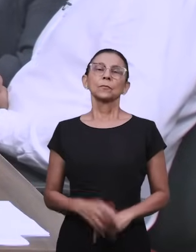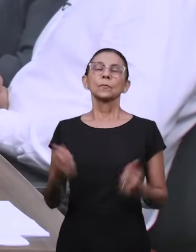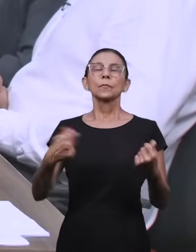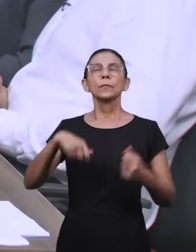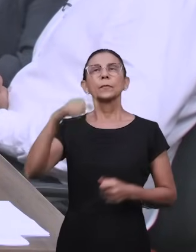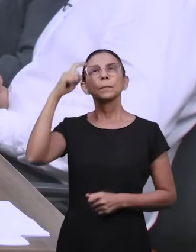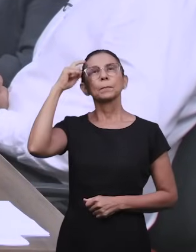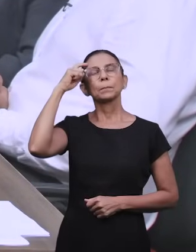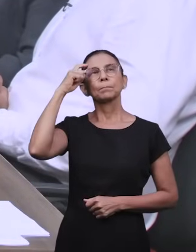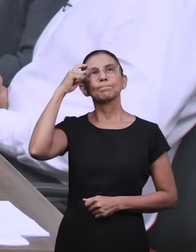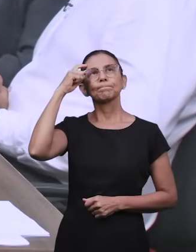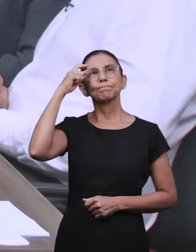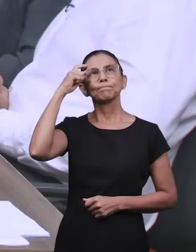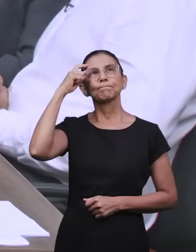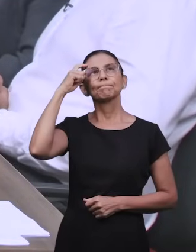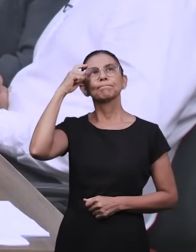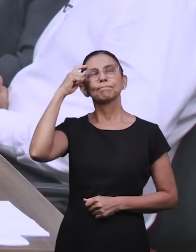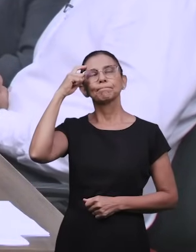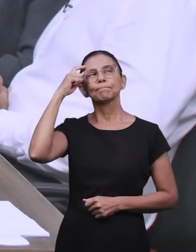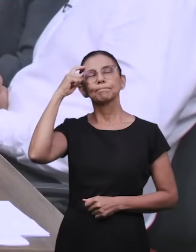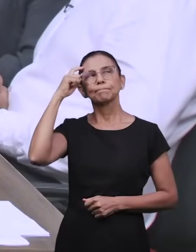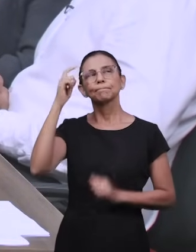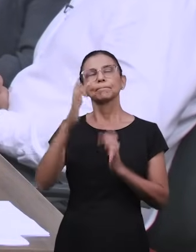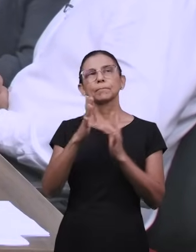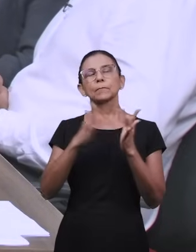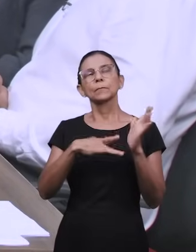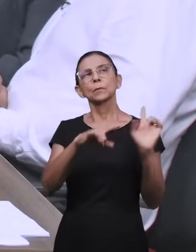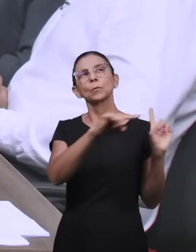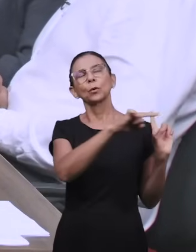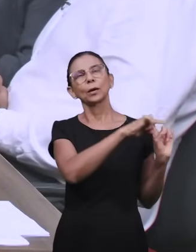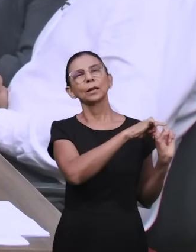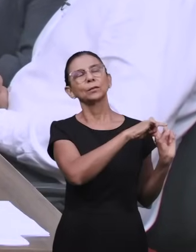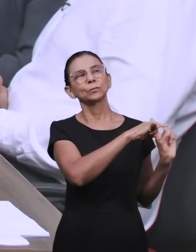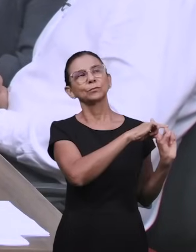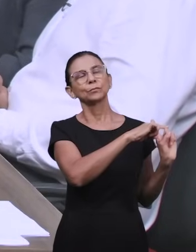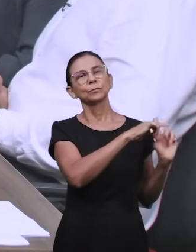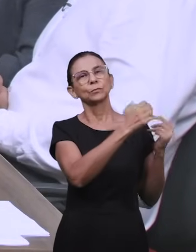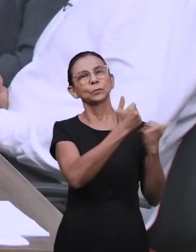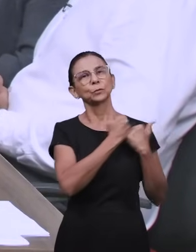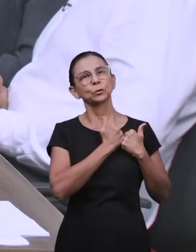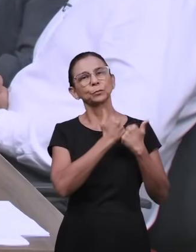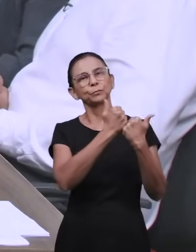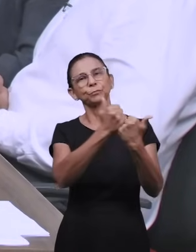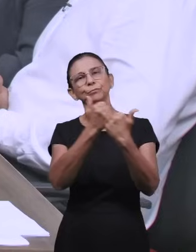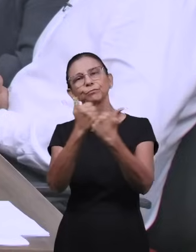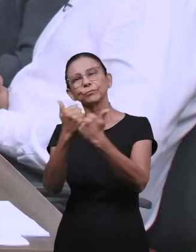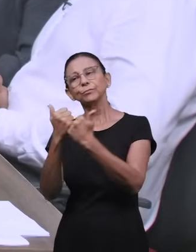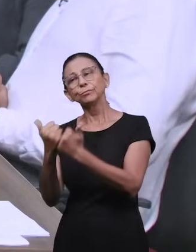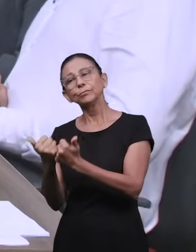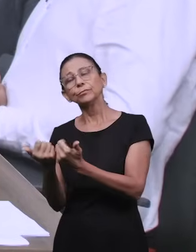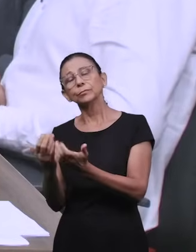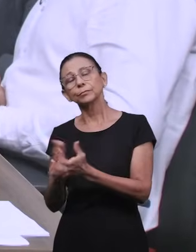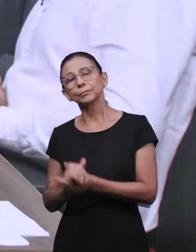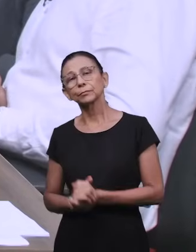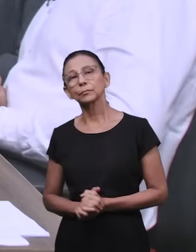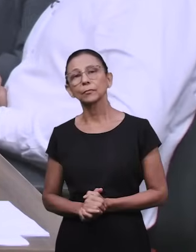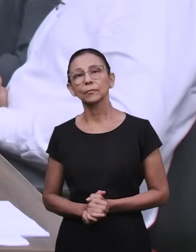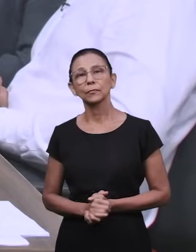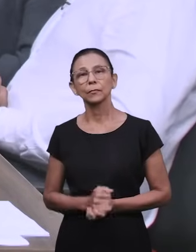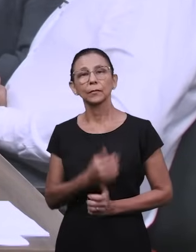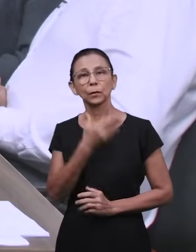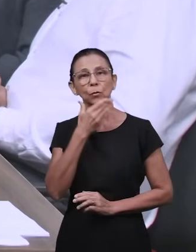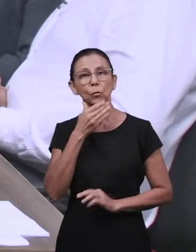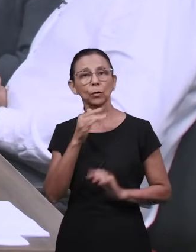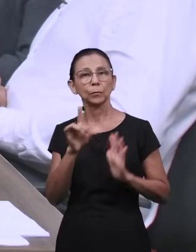e refletimos e valorizamos o sacrifício Amém. do Senhor Jesus por cada um de nós. Lutero foi muito movido por